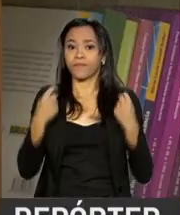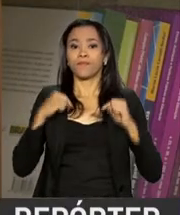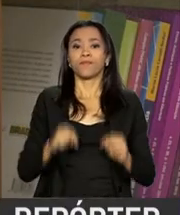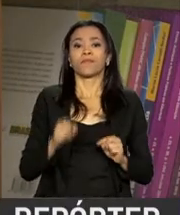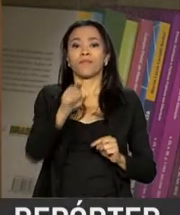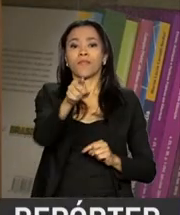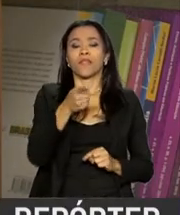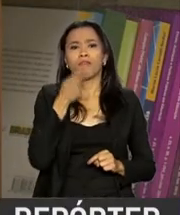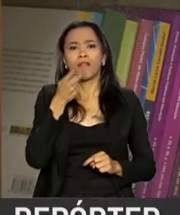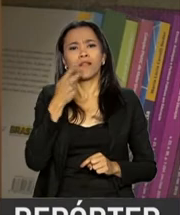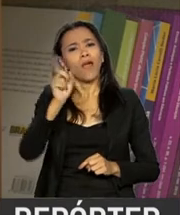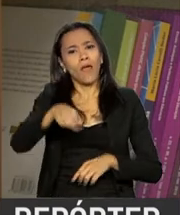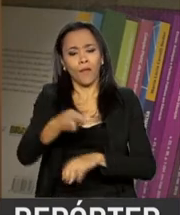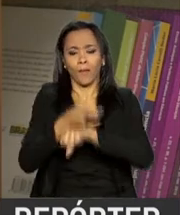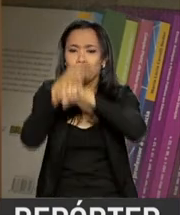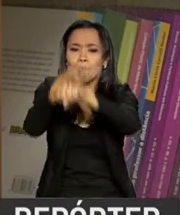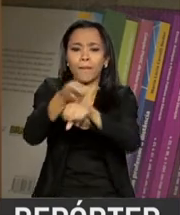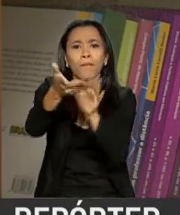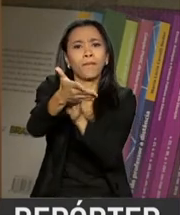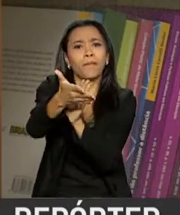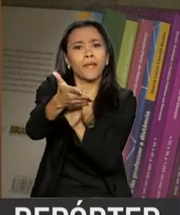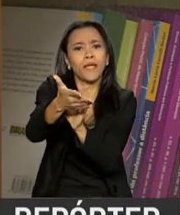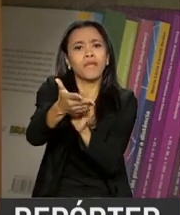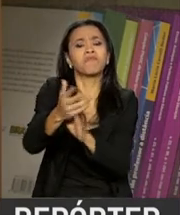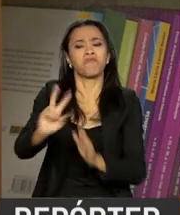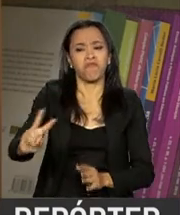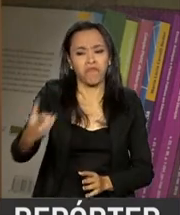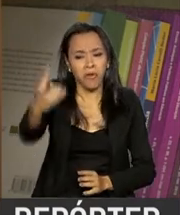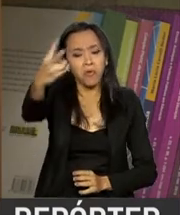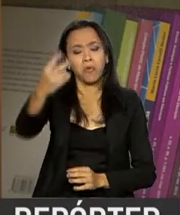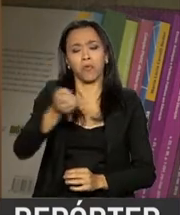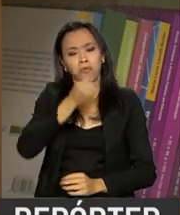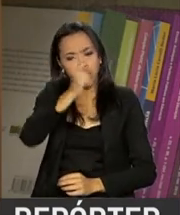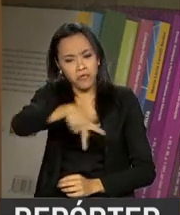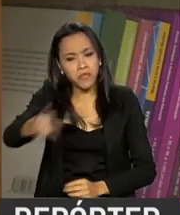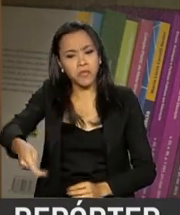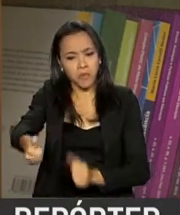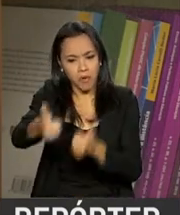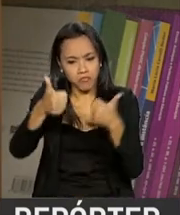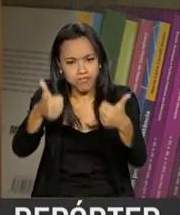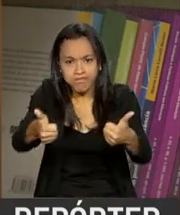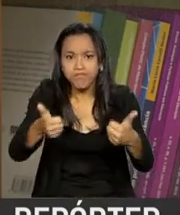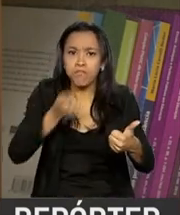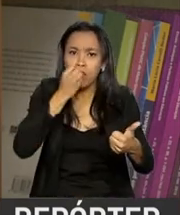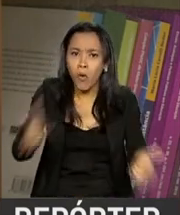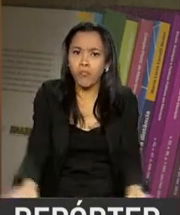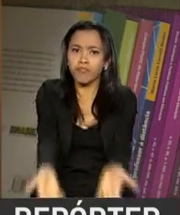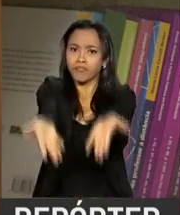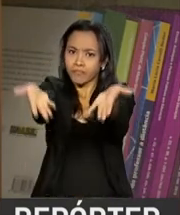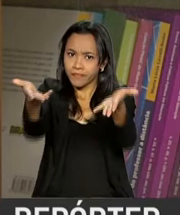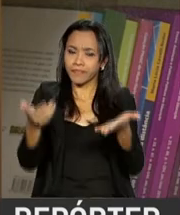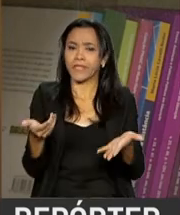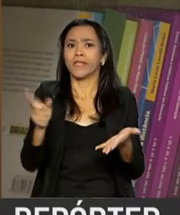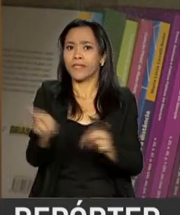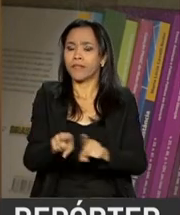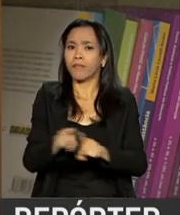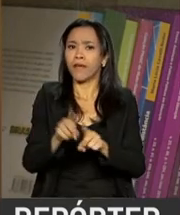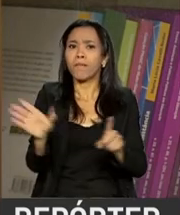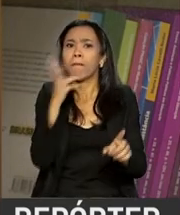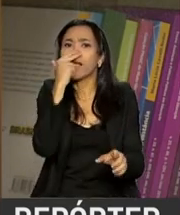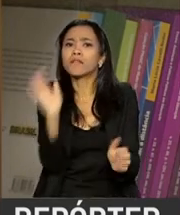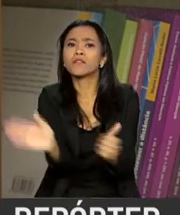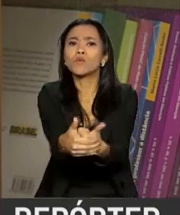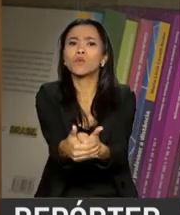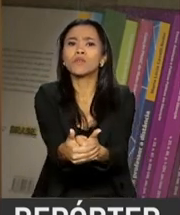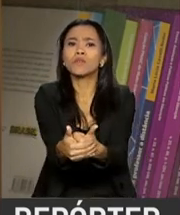valoriza o professor que reconhece o trabalho do professor e que dá visibilidade a trabalhos que às vezes estão